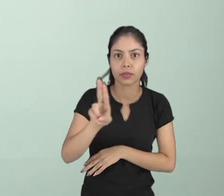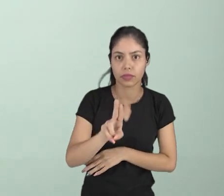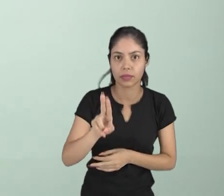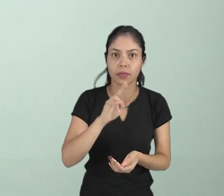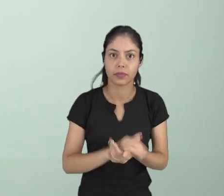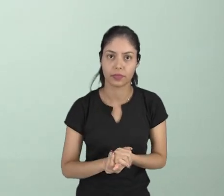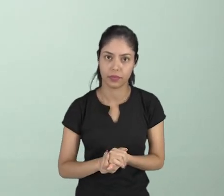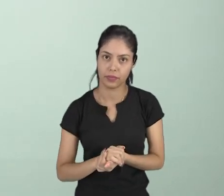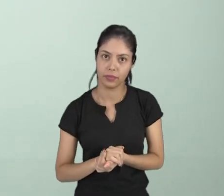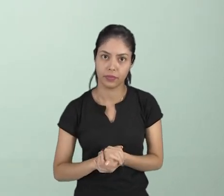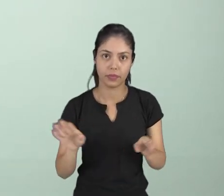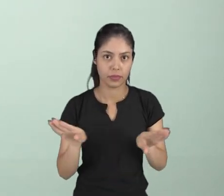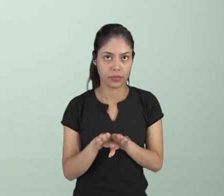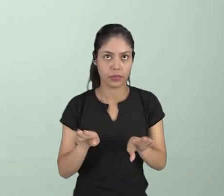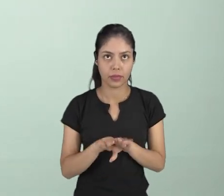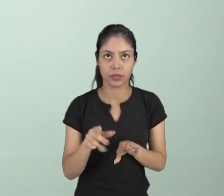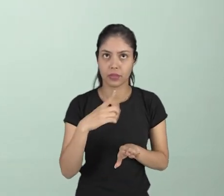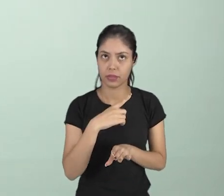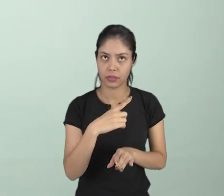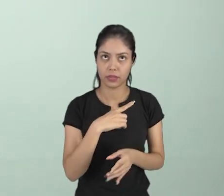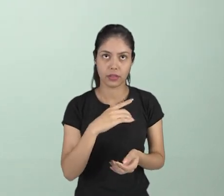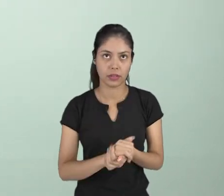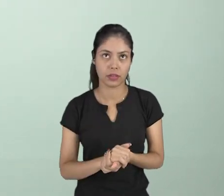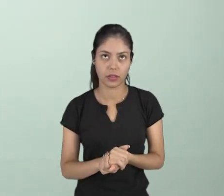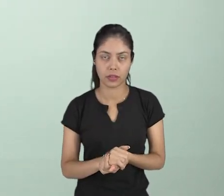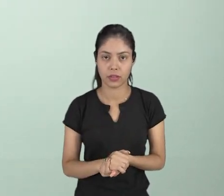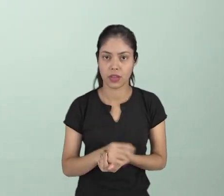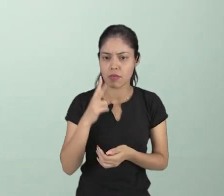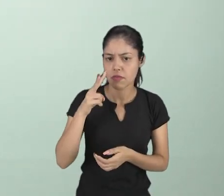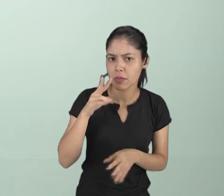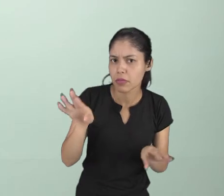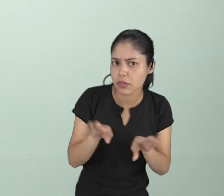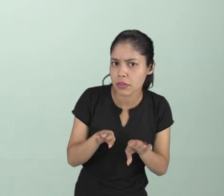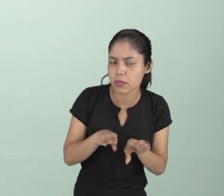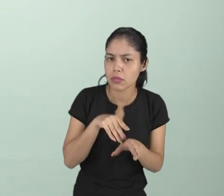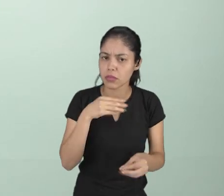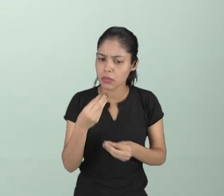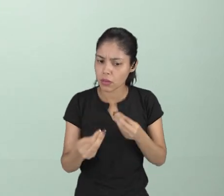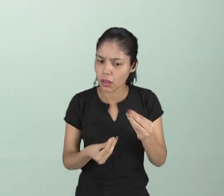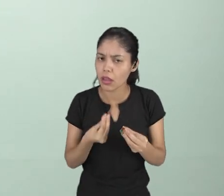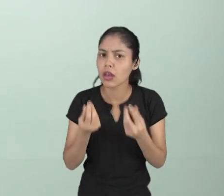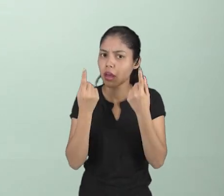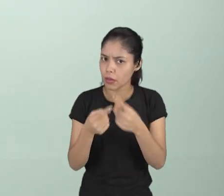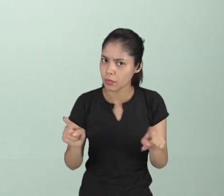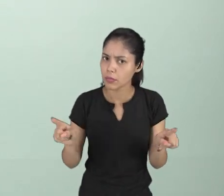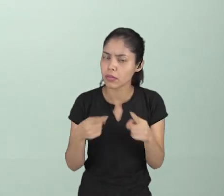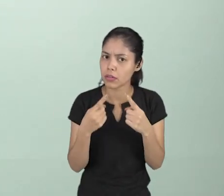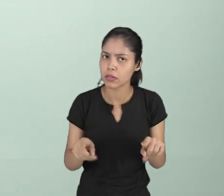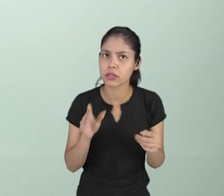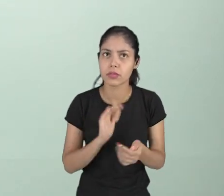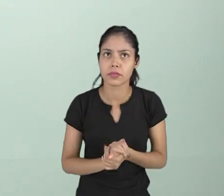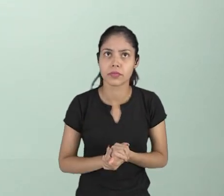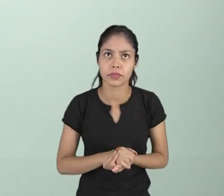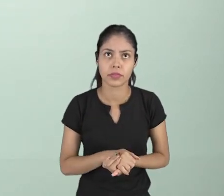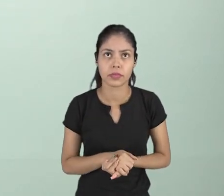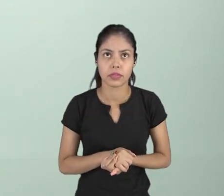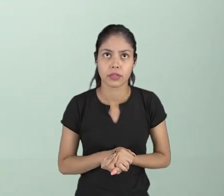com mais recorrência e dos momentos em que nós vimos aí como que a música foi